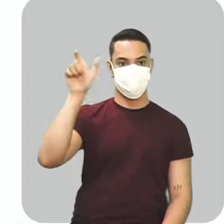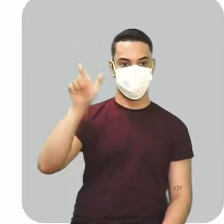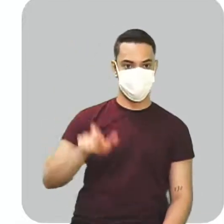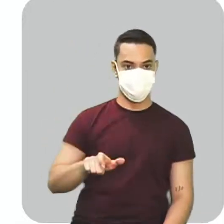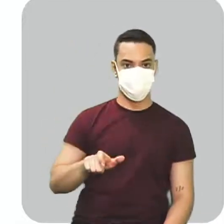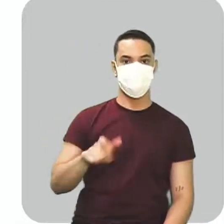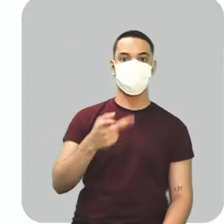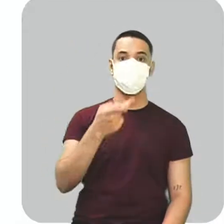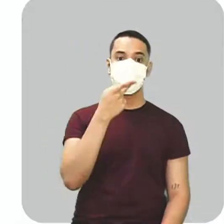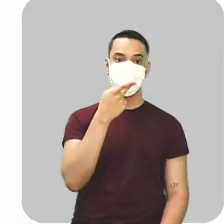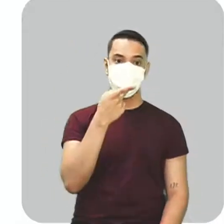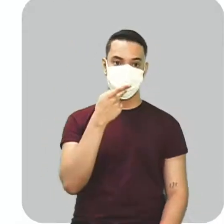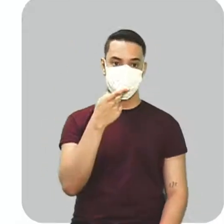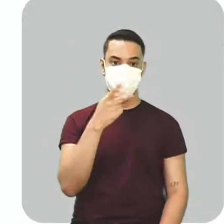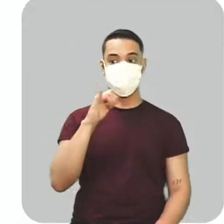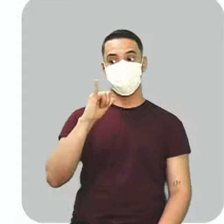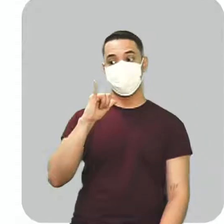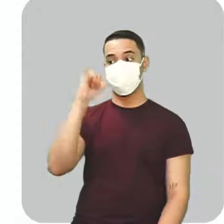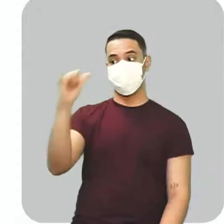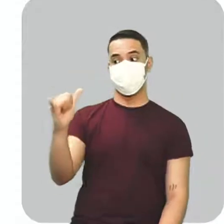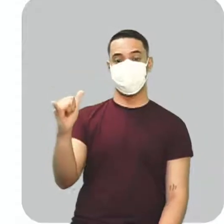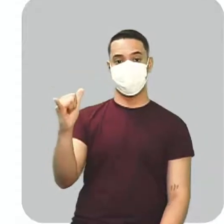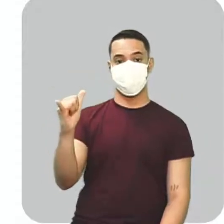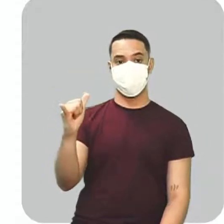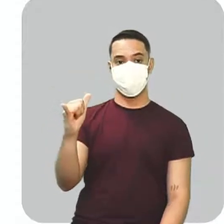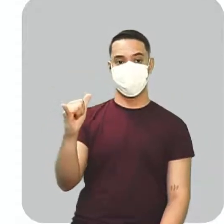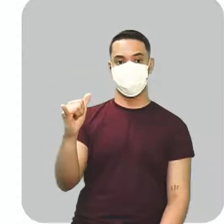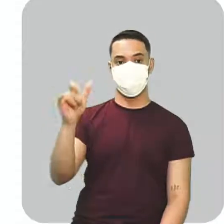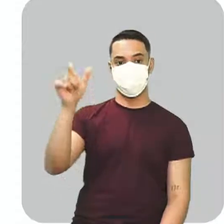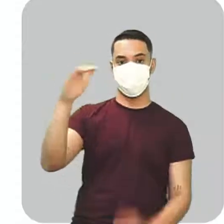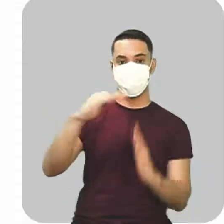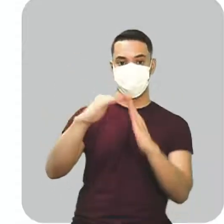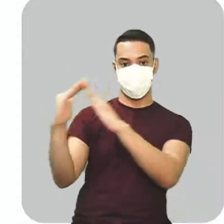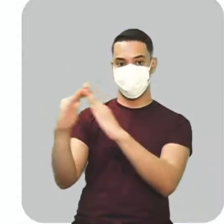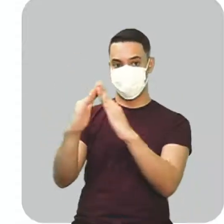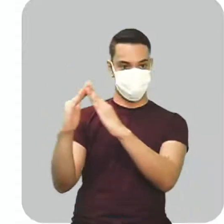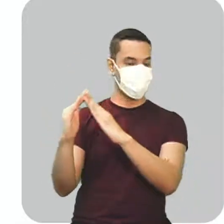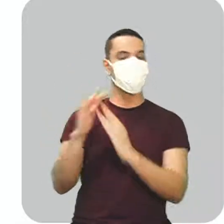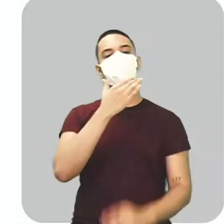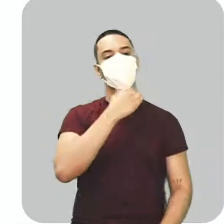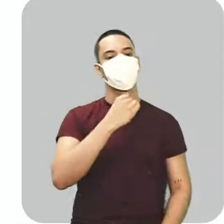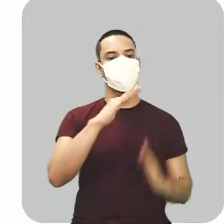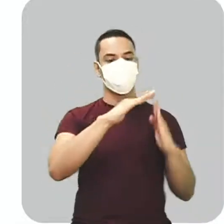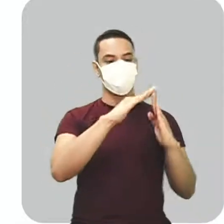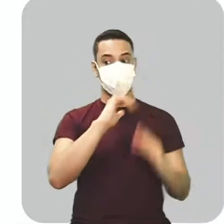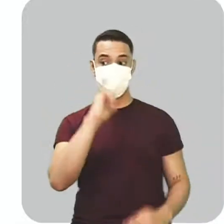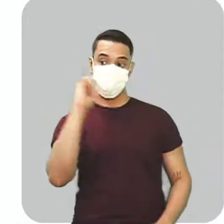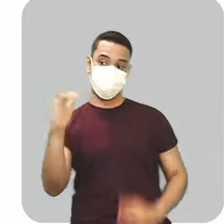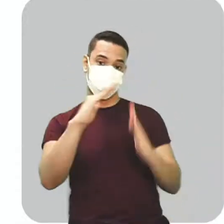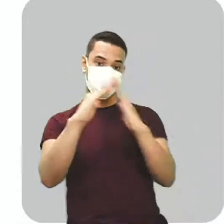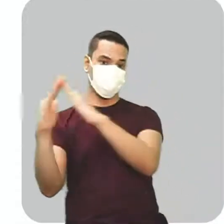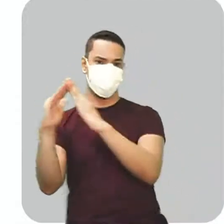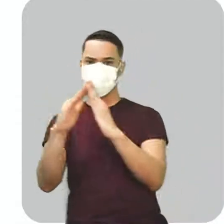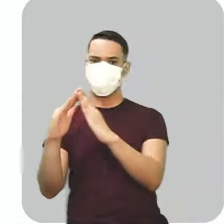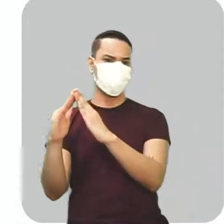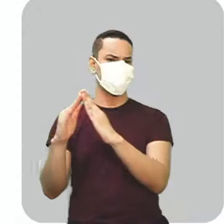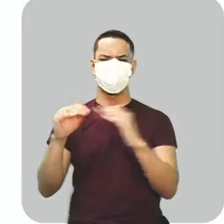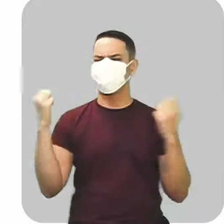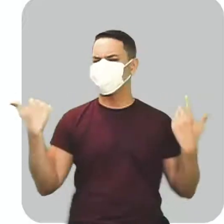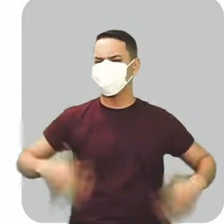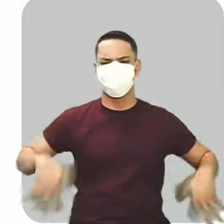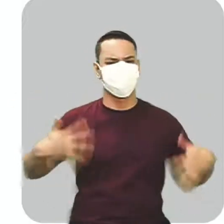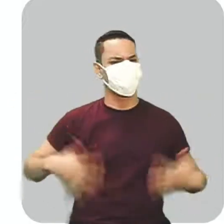disse o vizinho. Olha aqui a oração intercalada, tá? é terrível.